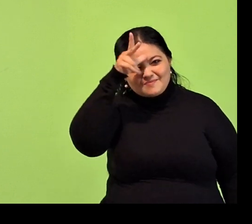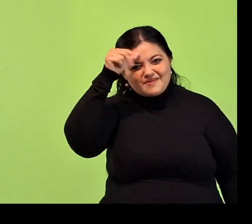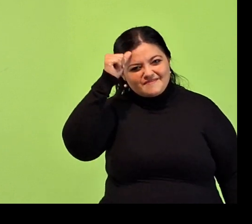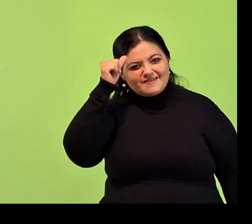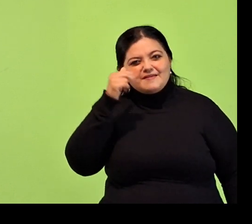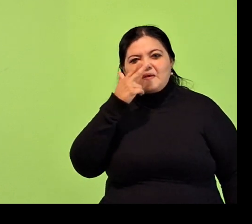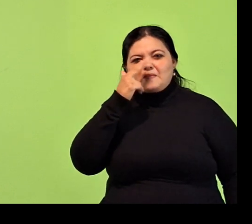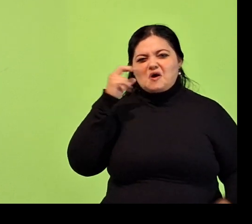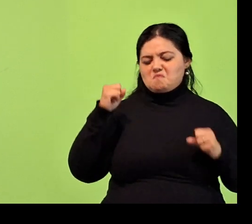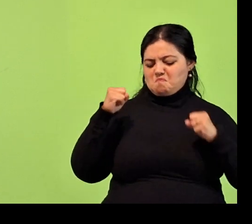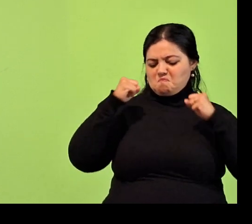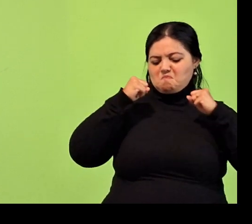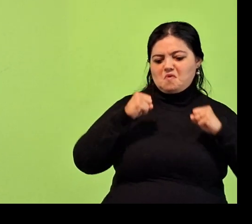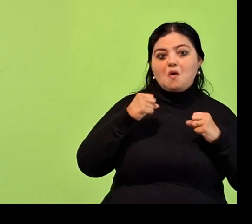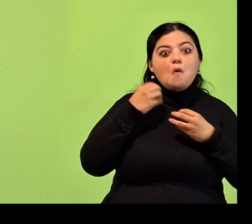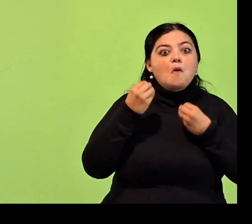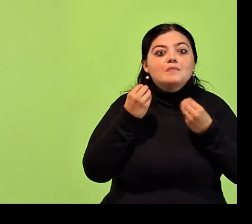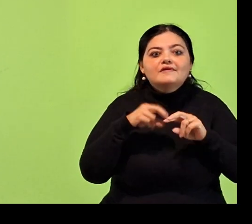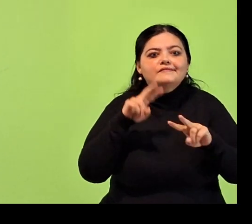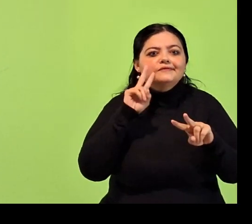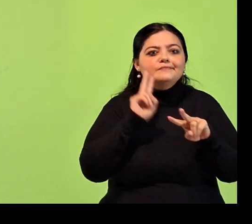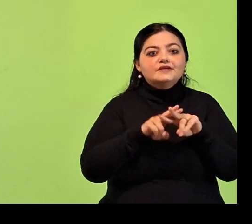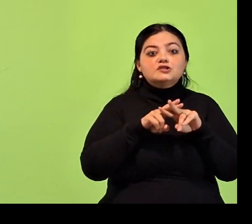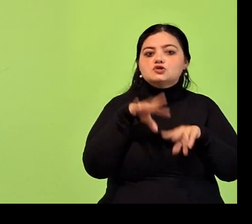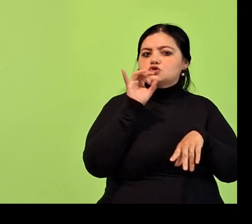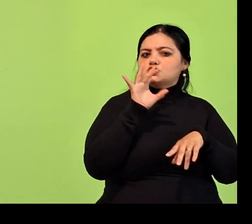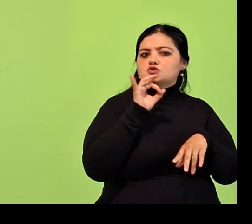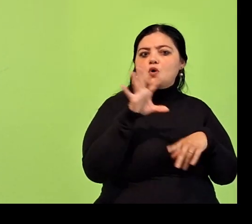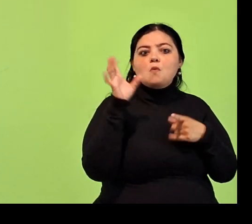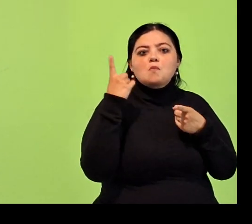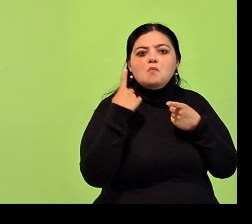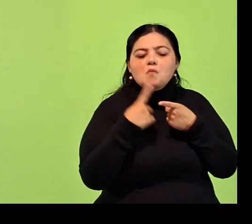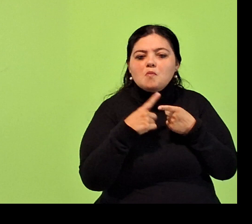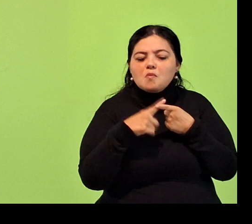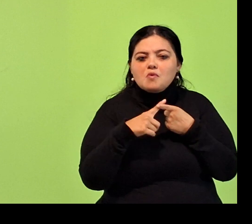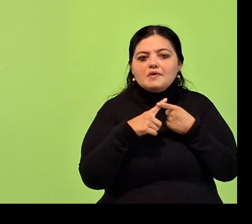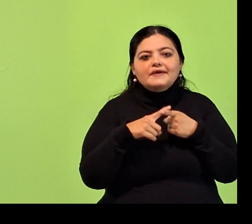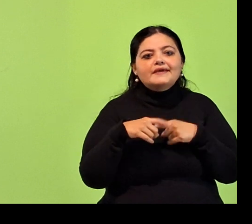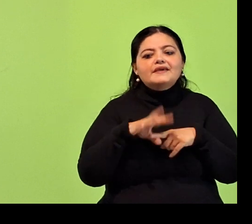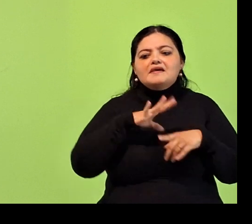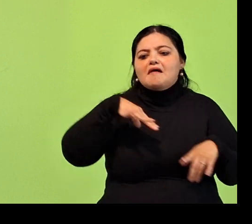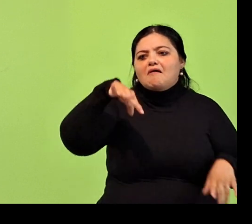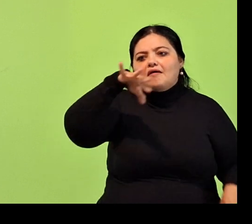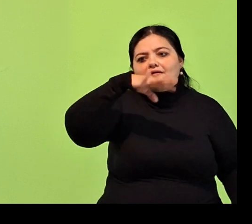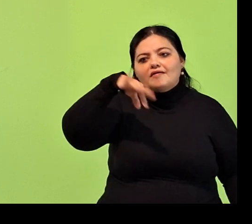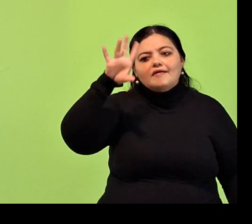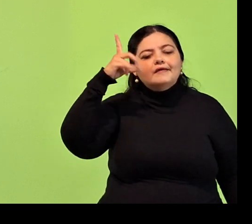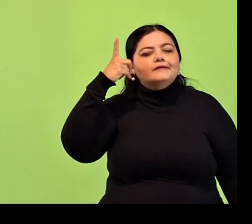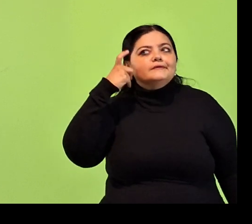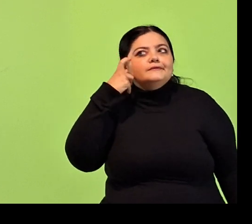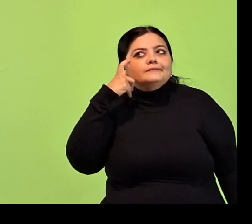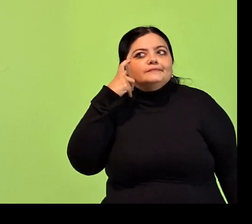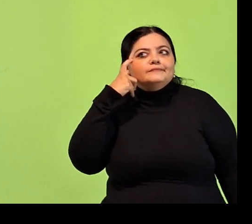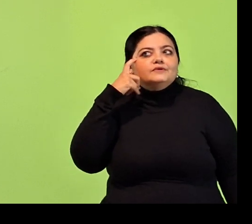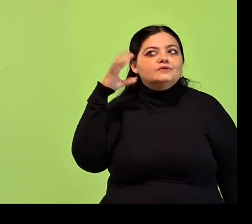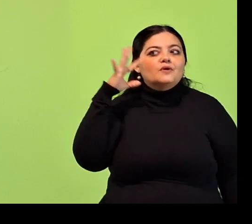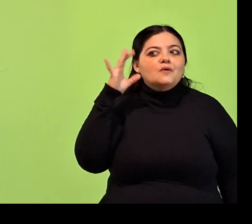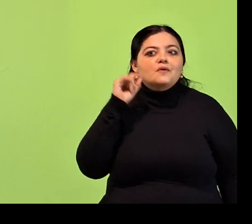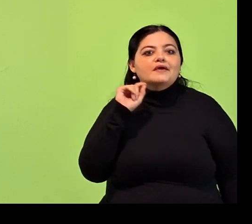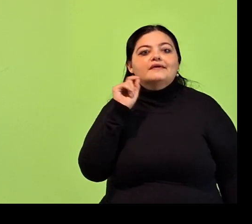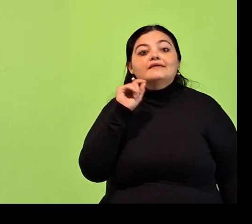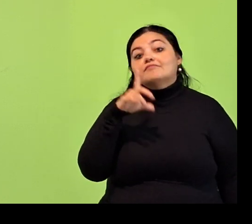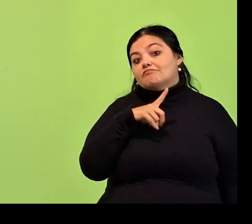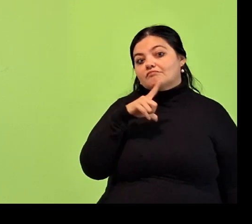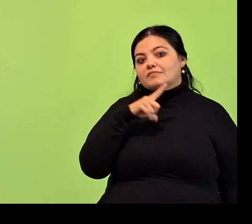foram presas unicamente com a ideia de que existe uma confissão